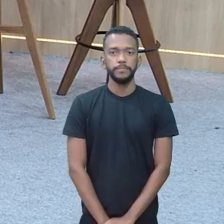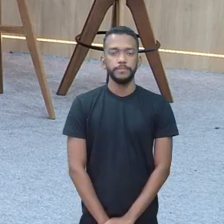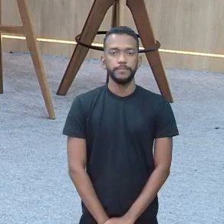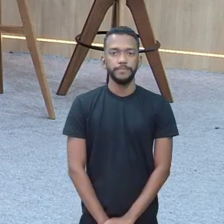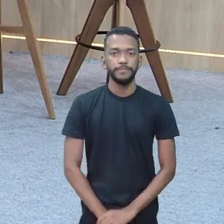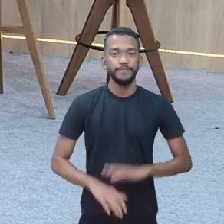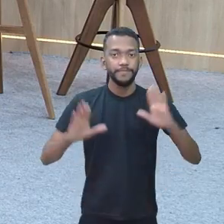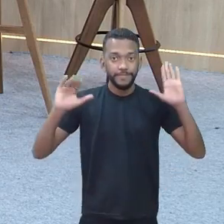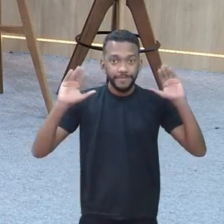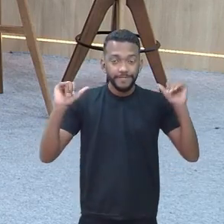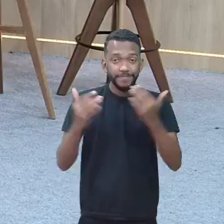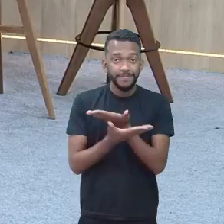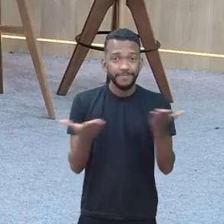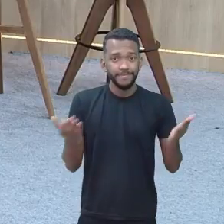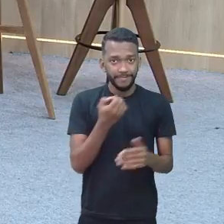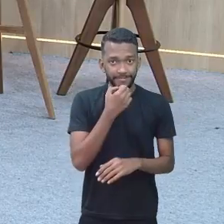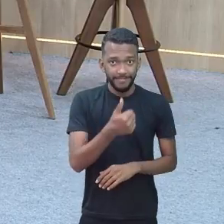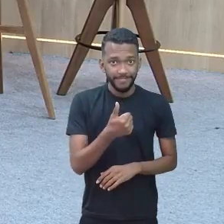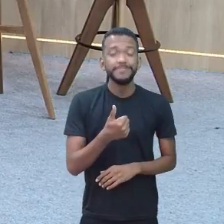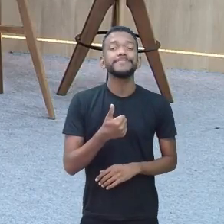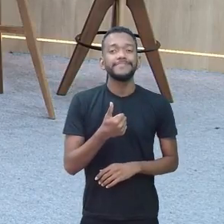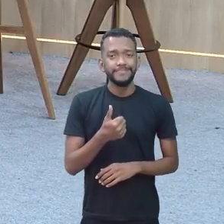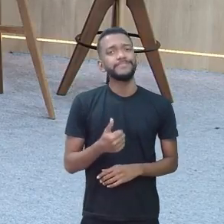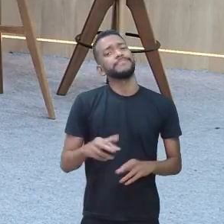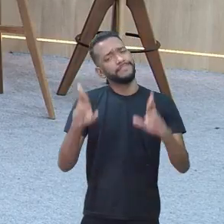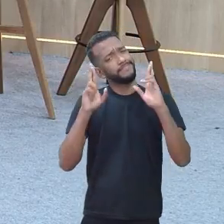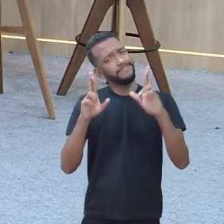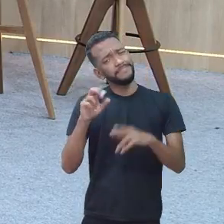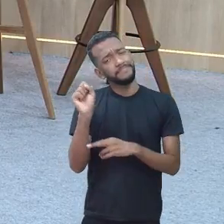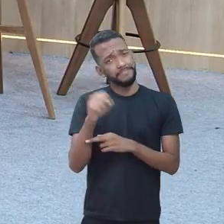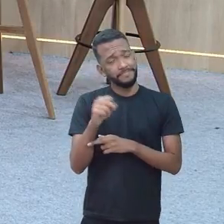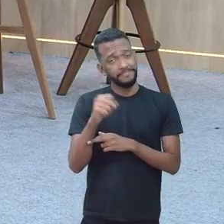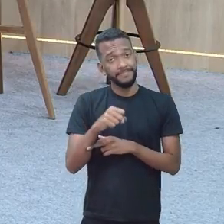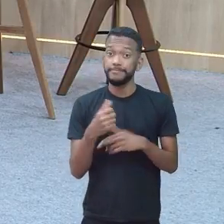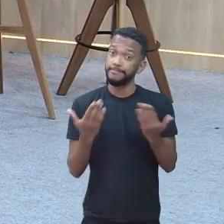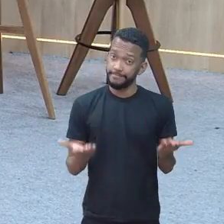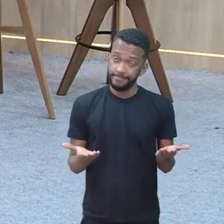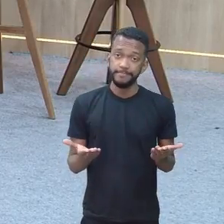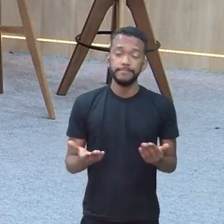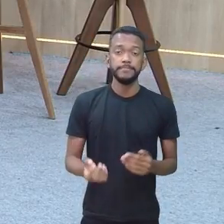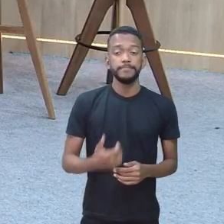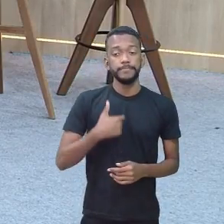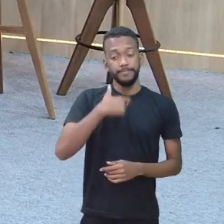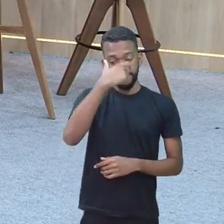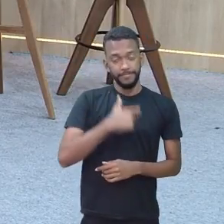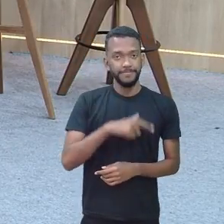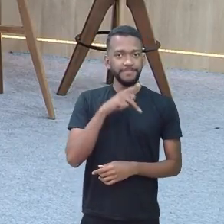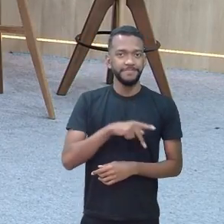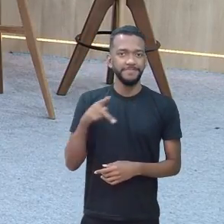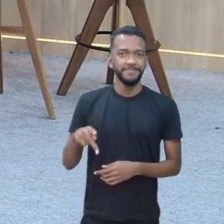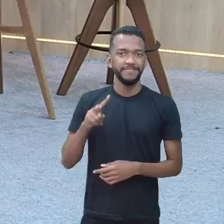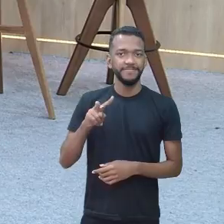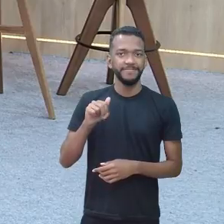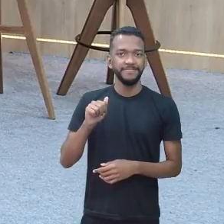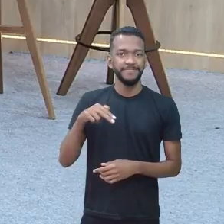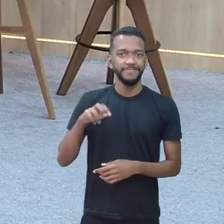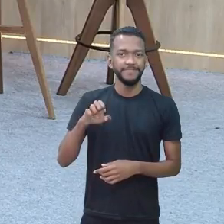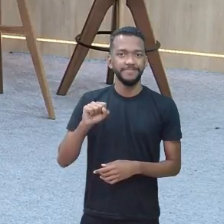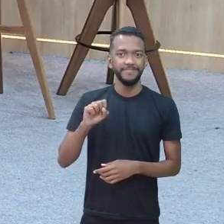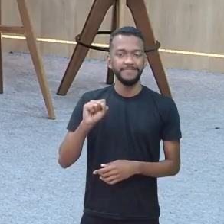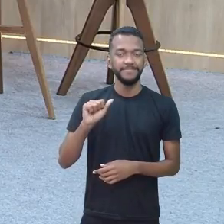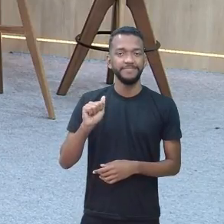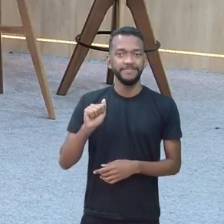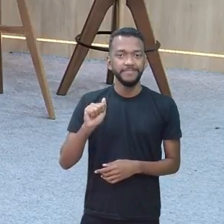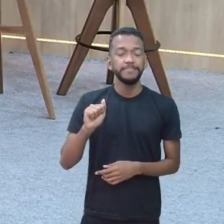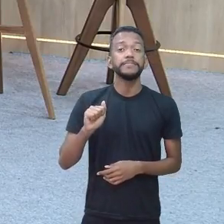Olá, pessoal, tudo bem com vocês? Espero que sim. Bom, eu sou professora Vanessa, certo? Estarei com vocês